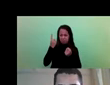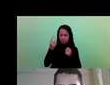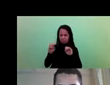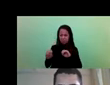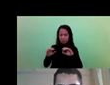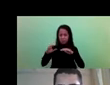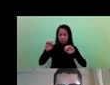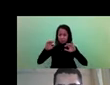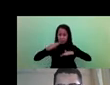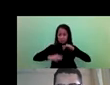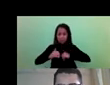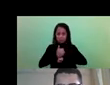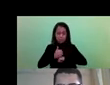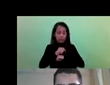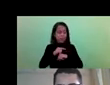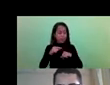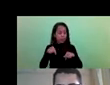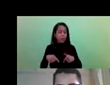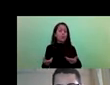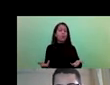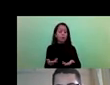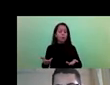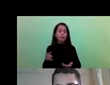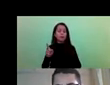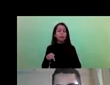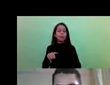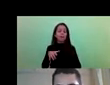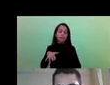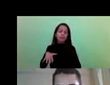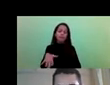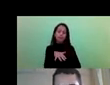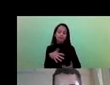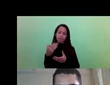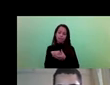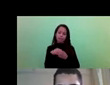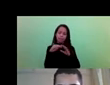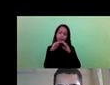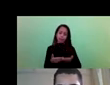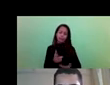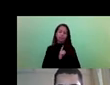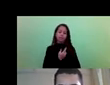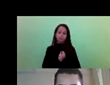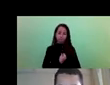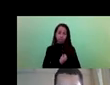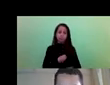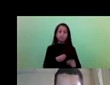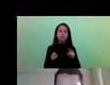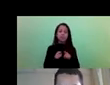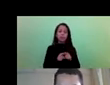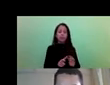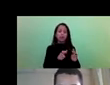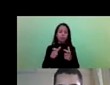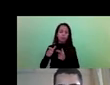presente no nosso ambiente, nos ambientes escolares e também nos ambientes não escolares.